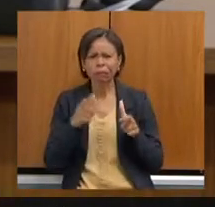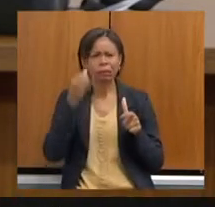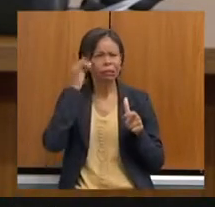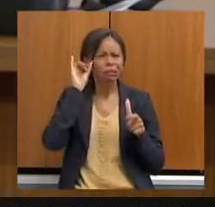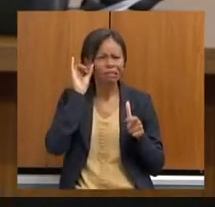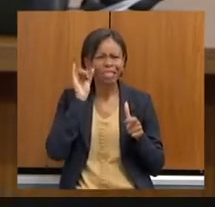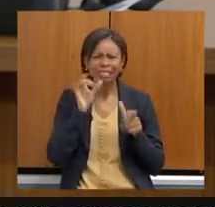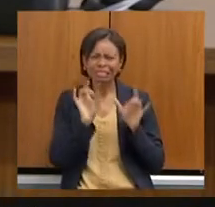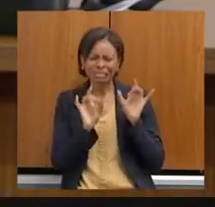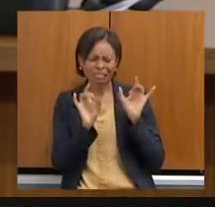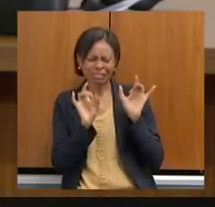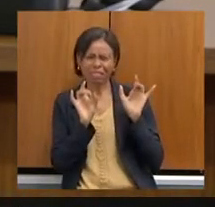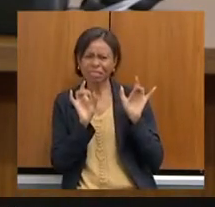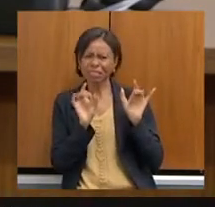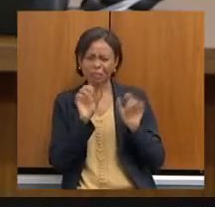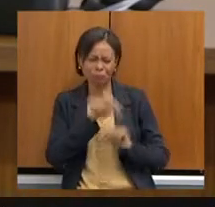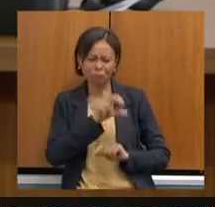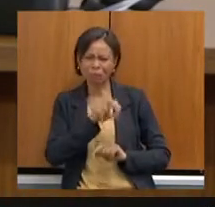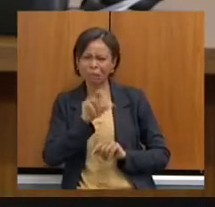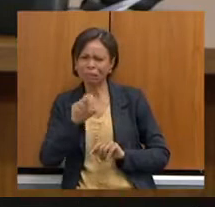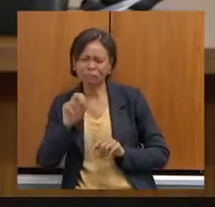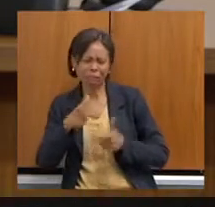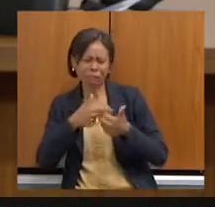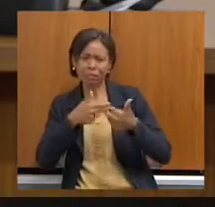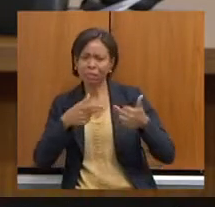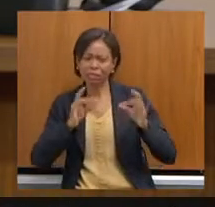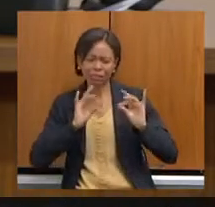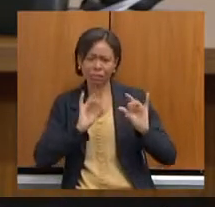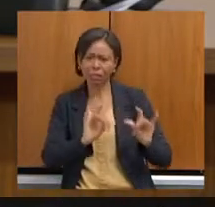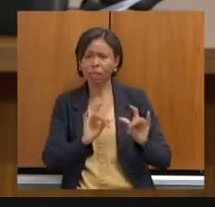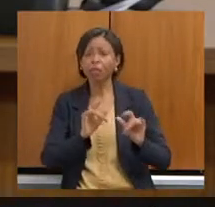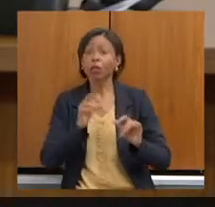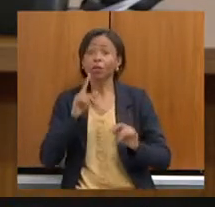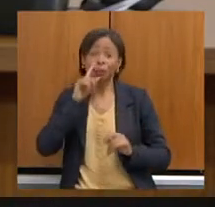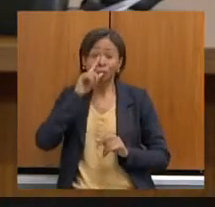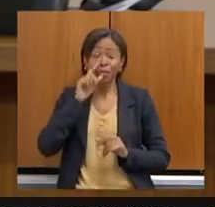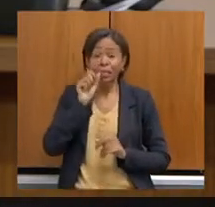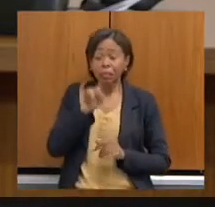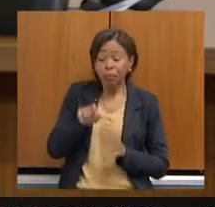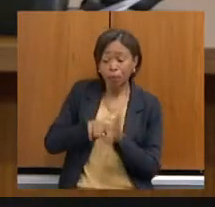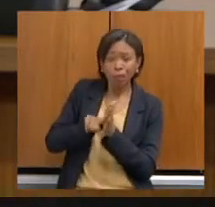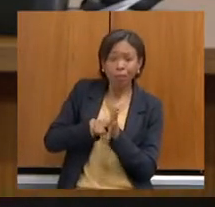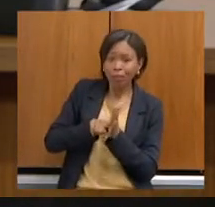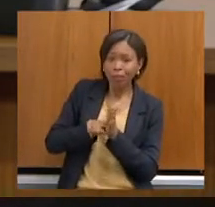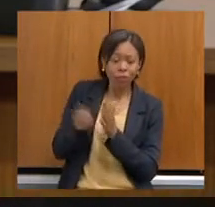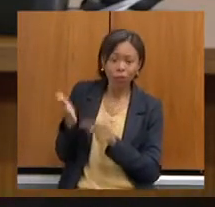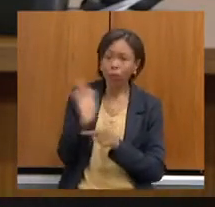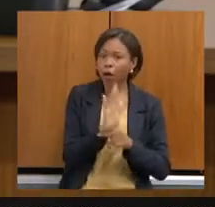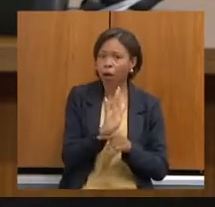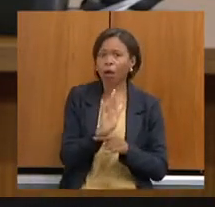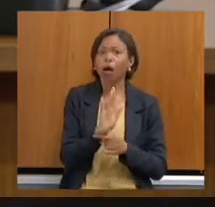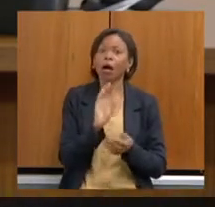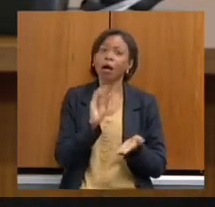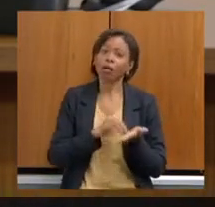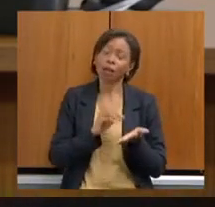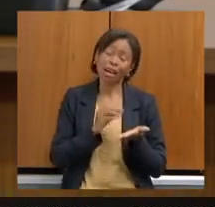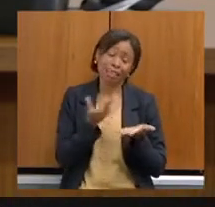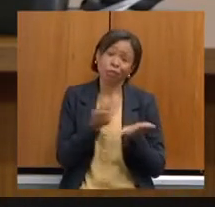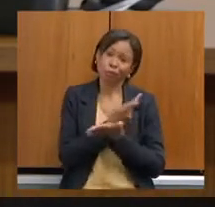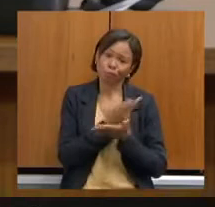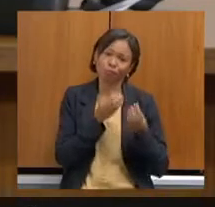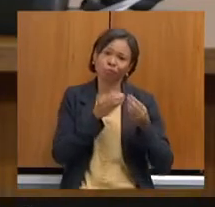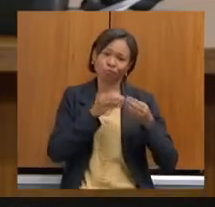nematoides e a pesquisa não respondesse traz um grande risco para toda a nossa atividade e também